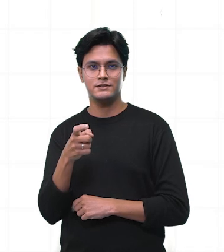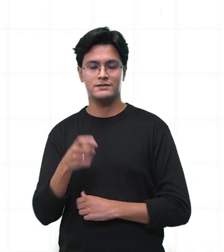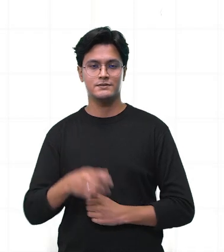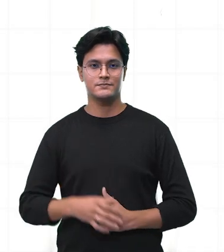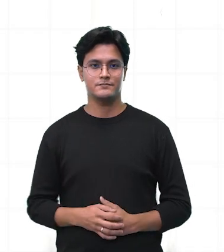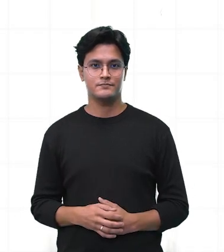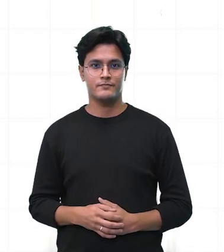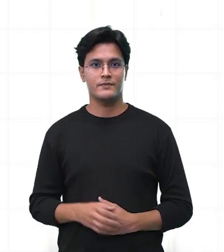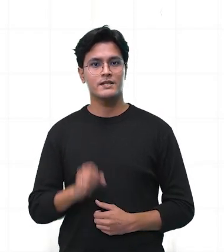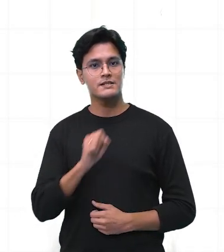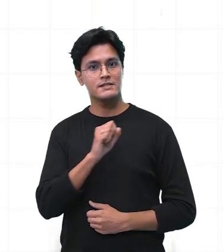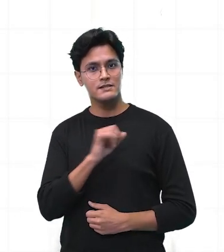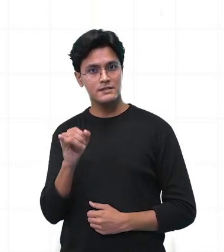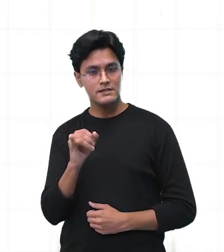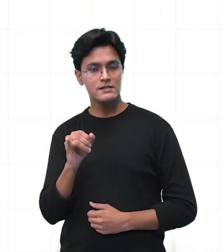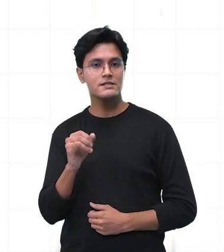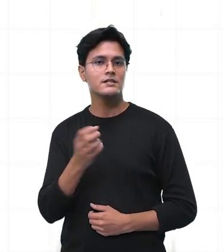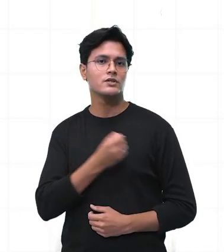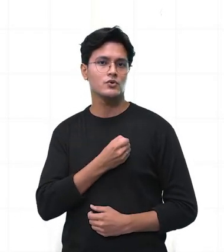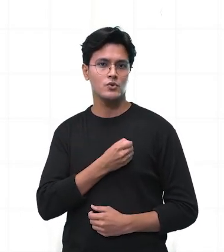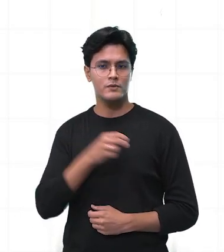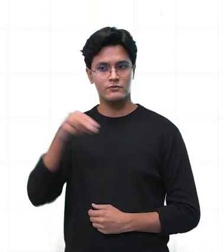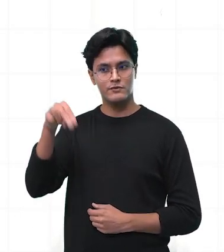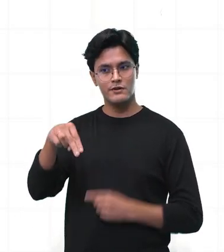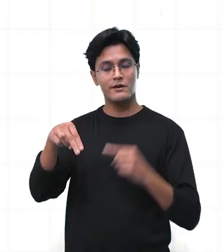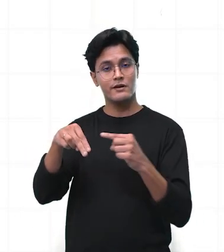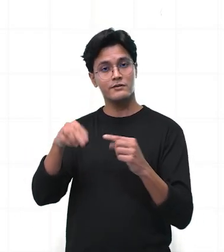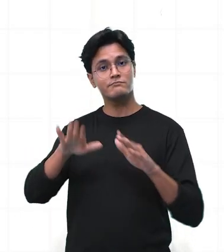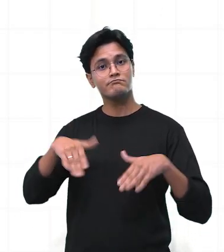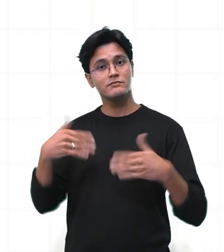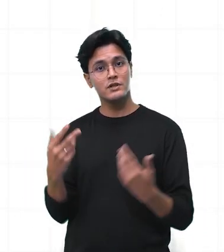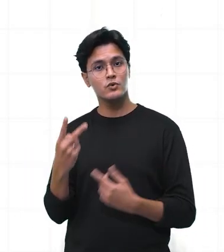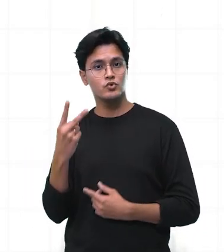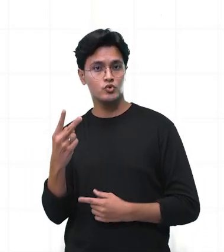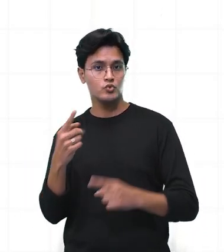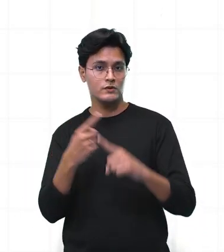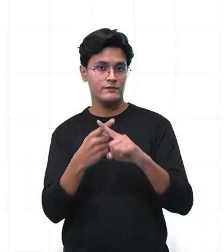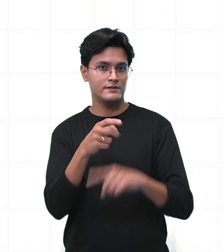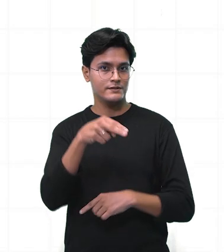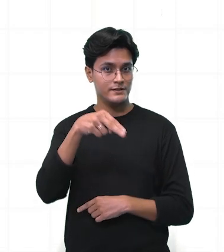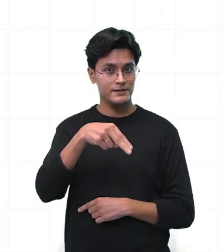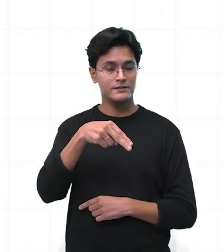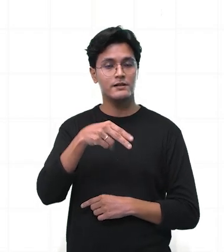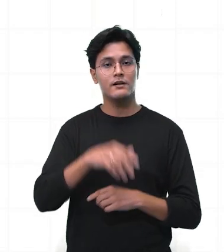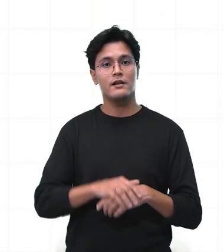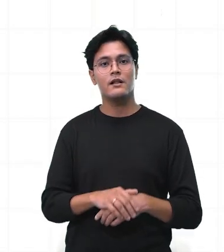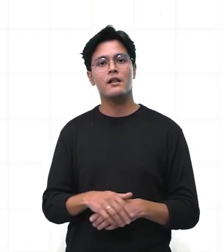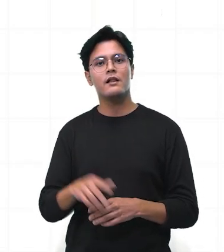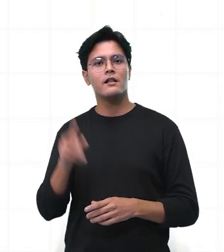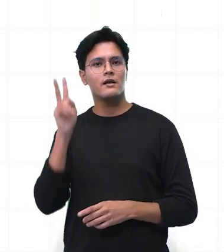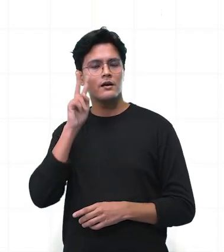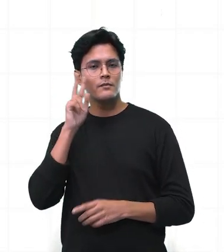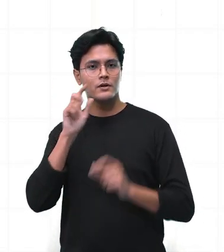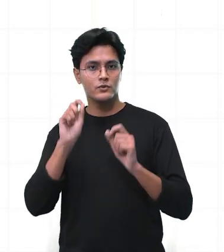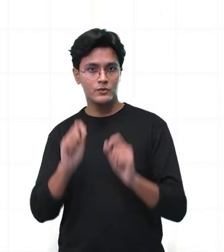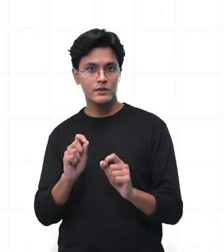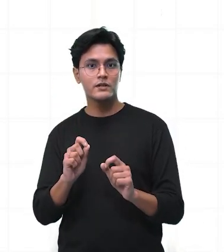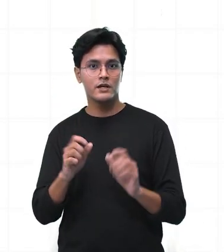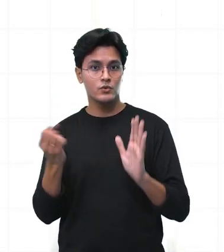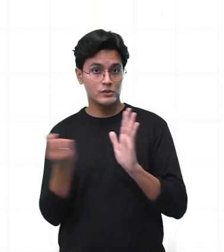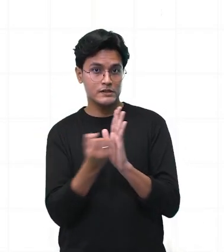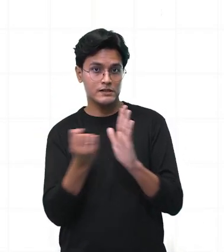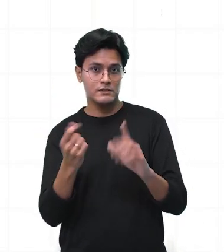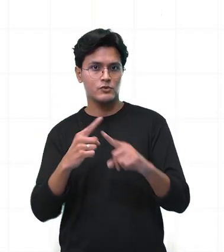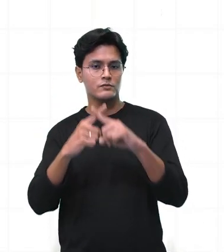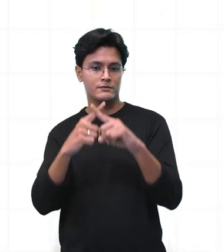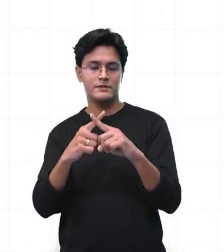Se esse número for n, então vai ser 2 vezes n. Lembrando que também esse sinal de multiplicação não precisa